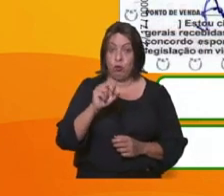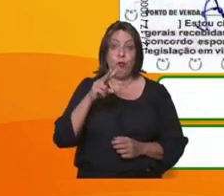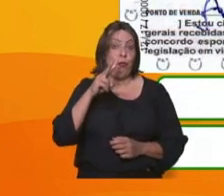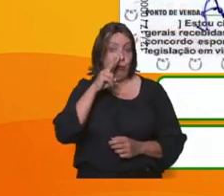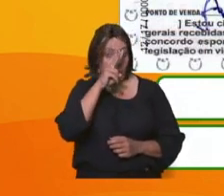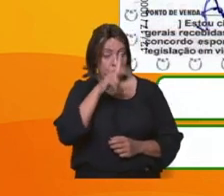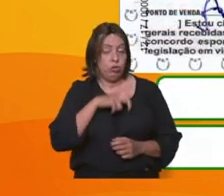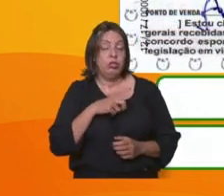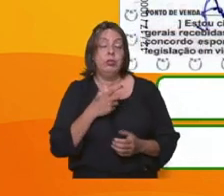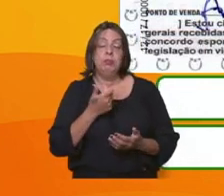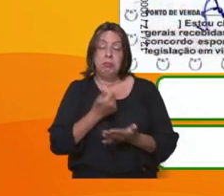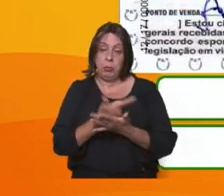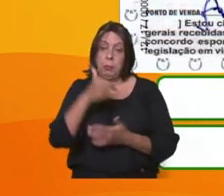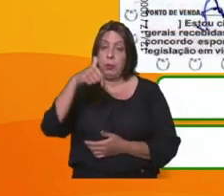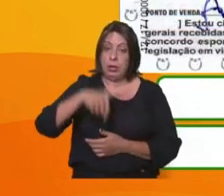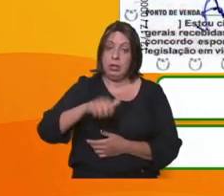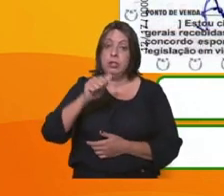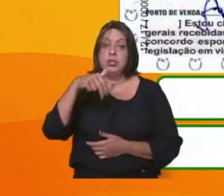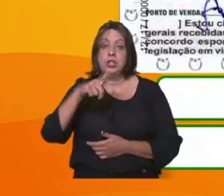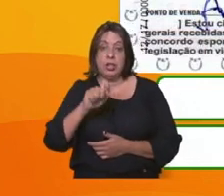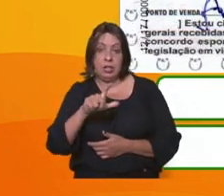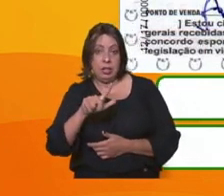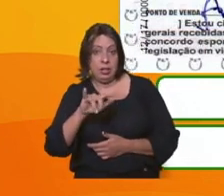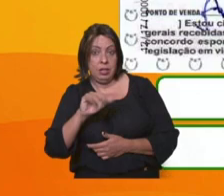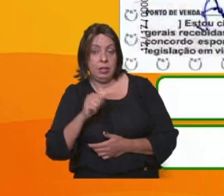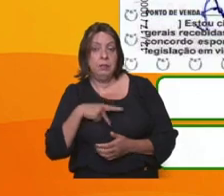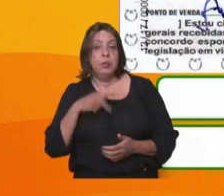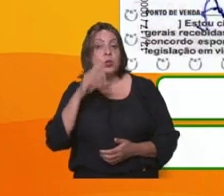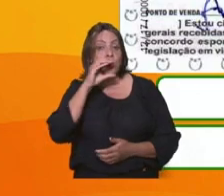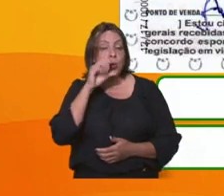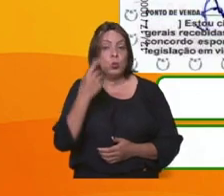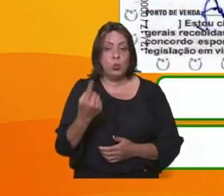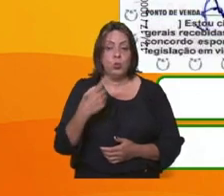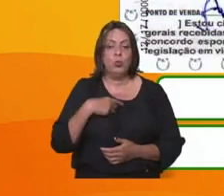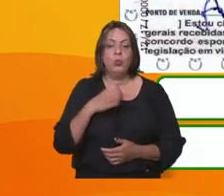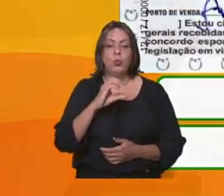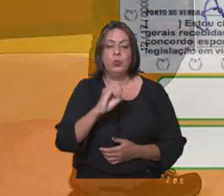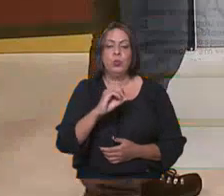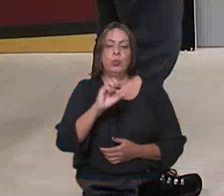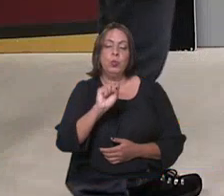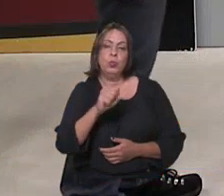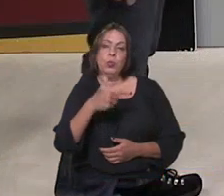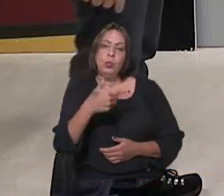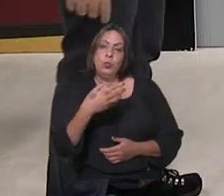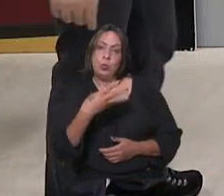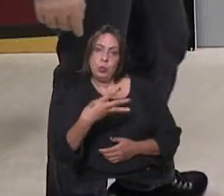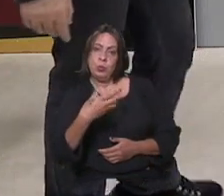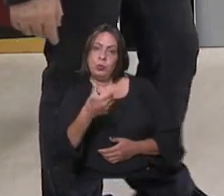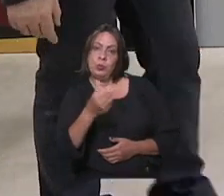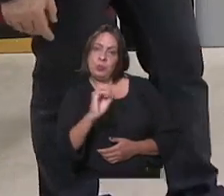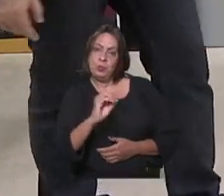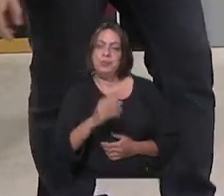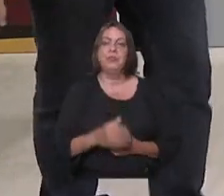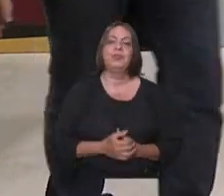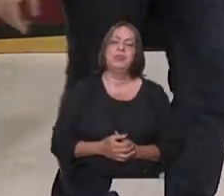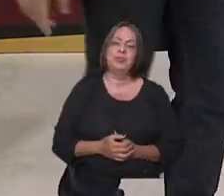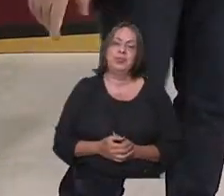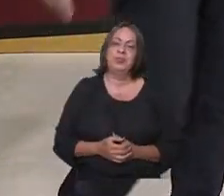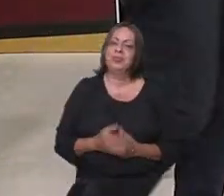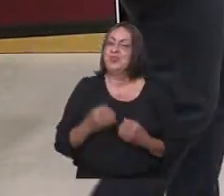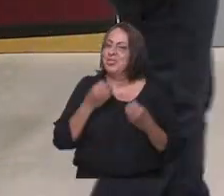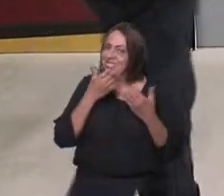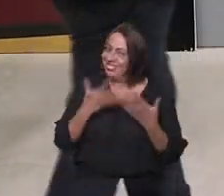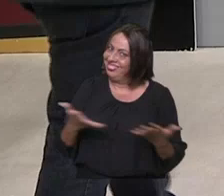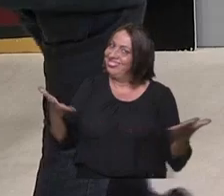com a Angélica, Regional Socorro 1, Benezinho, título 082460, Ana Carolina.